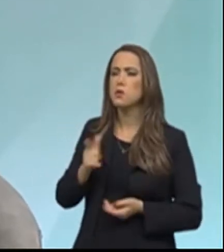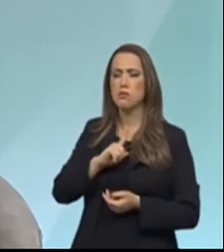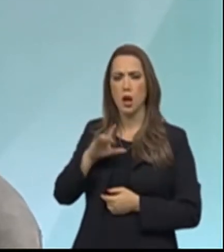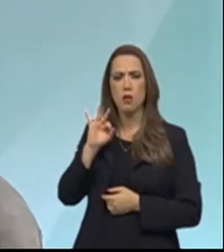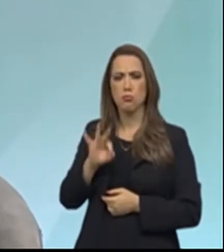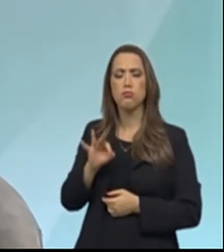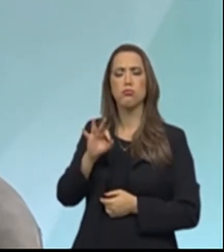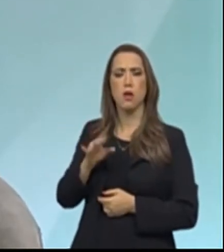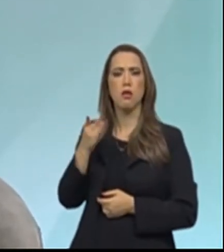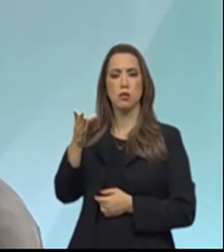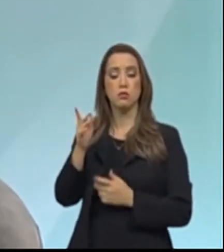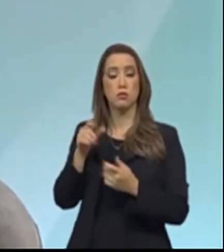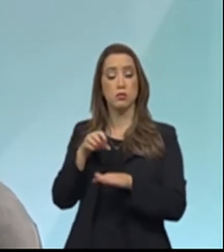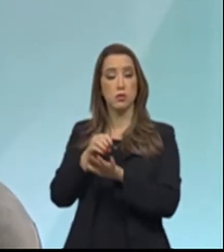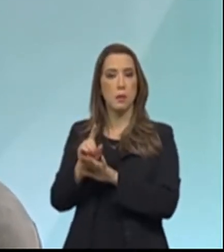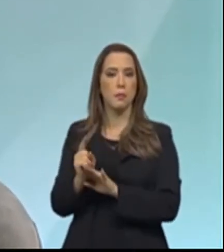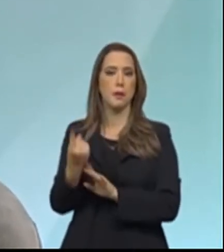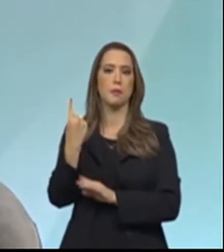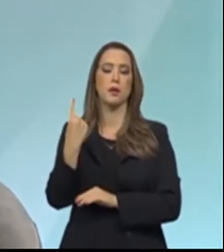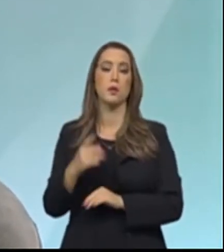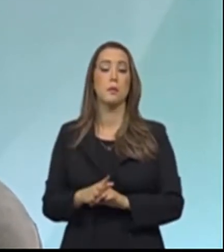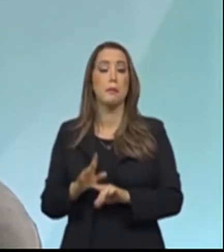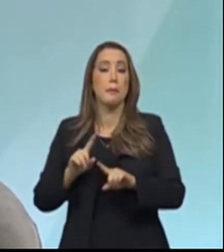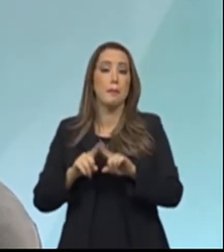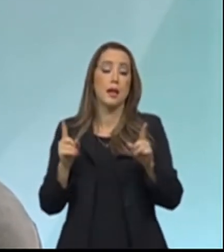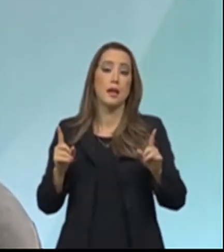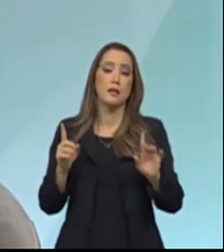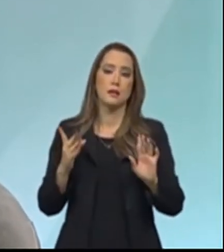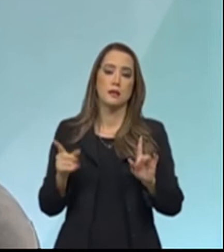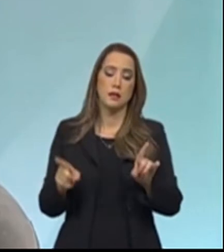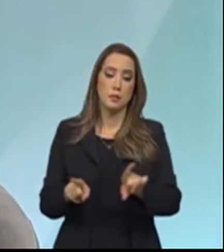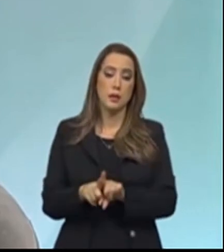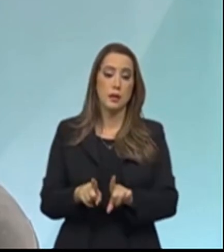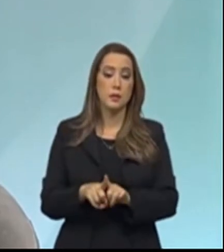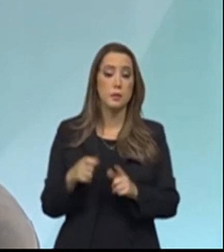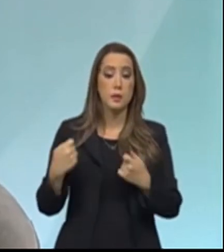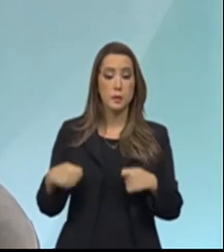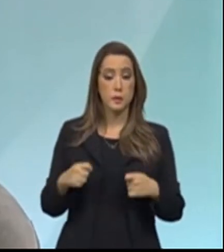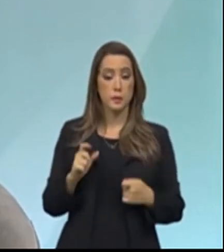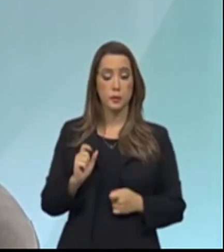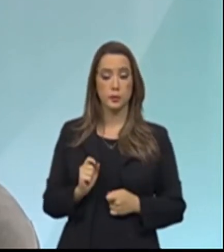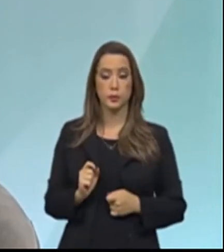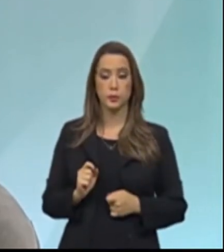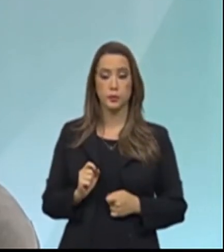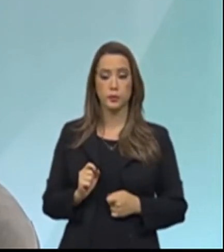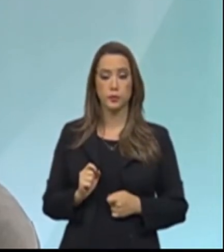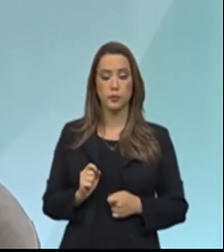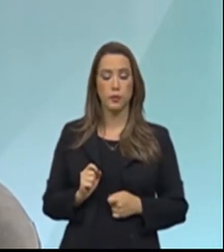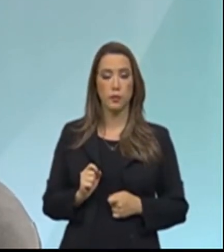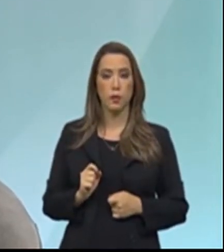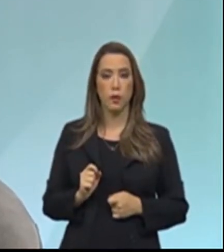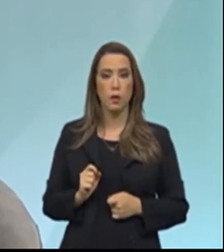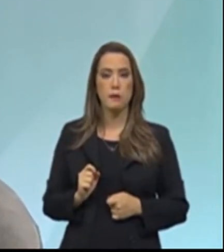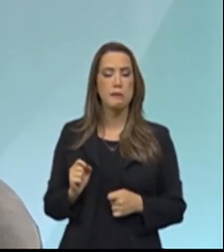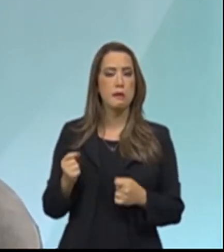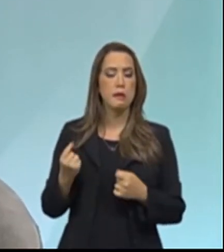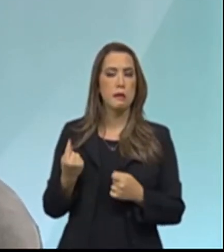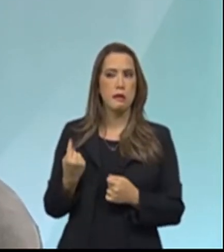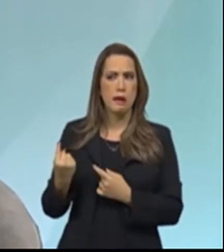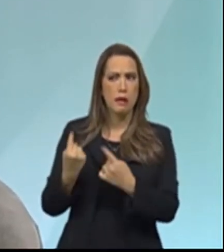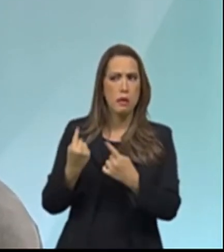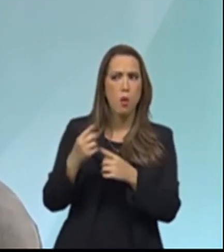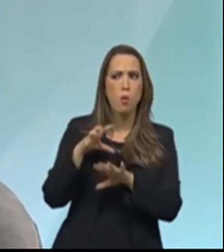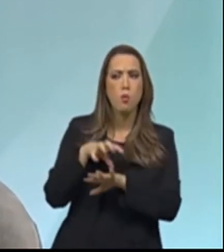que há um buraco na rua marcação de consultas de exames no Sistema Único de Saúde matrículas